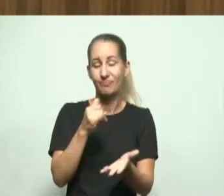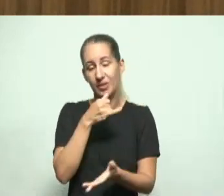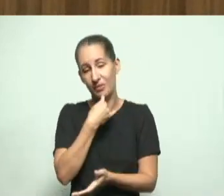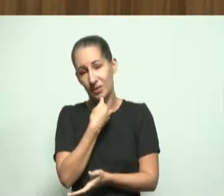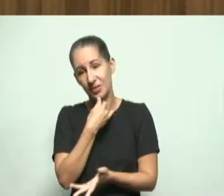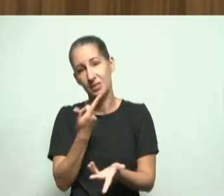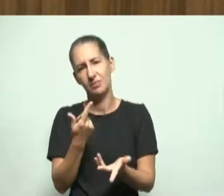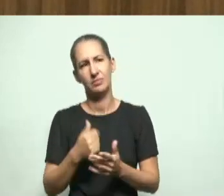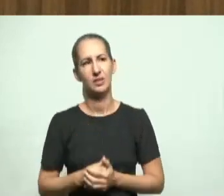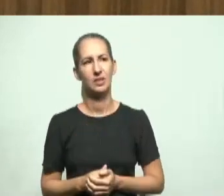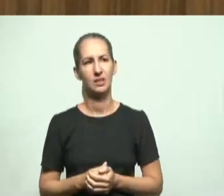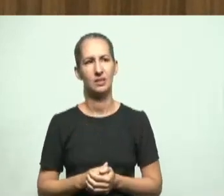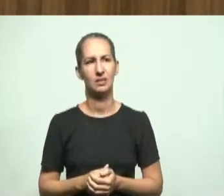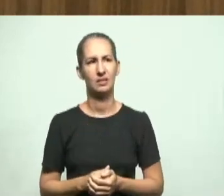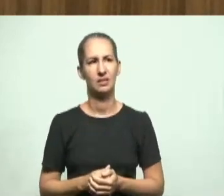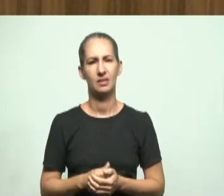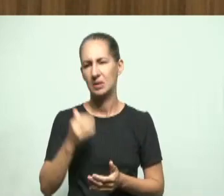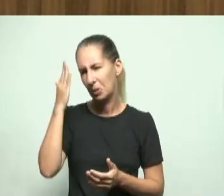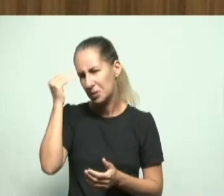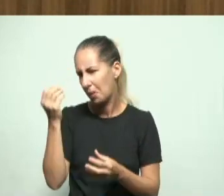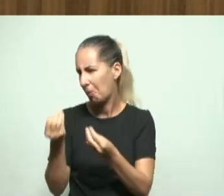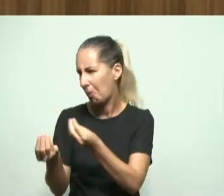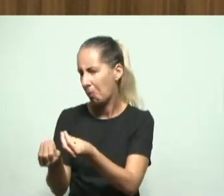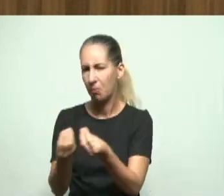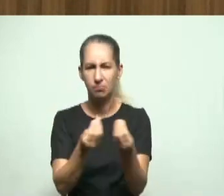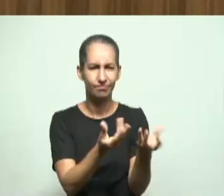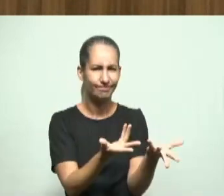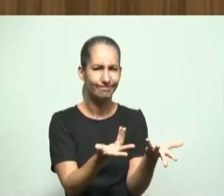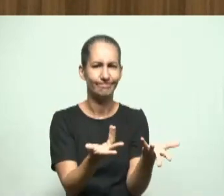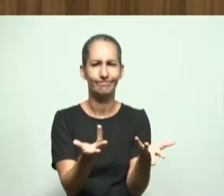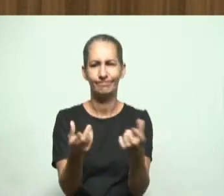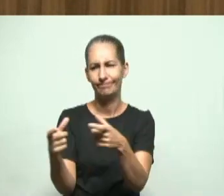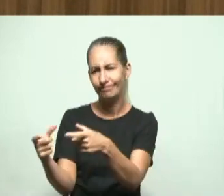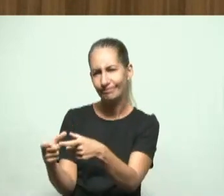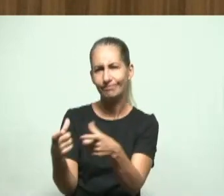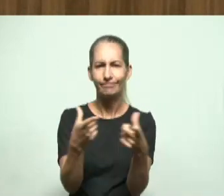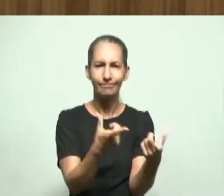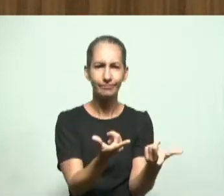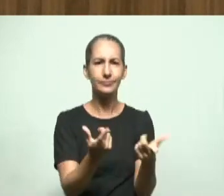são melancia, não sabem que lado fica, e aí fica,